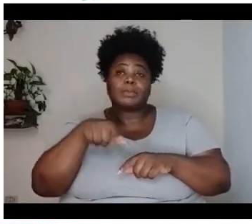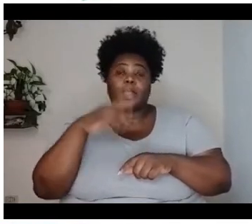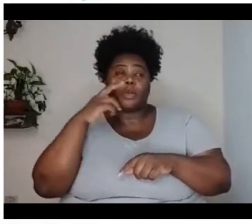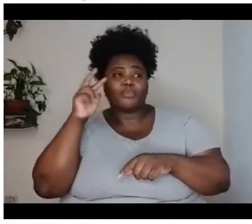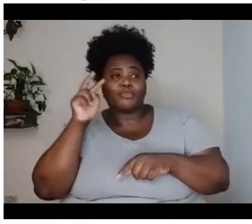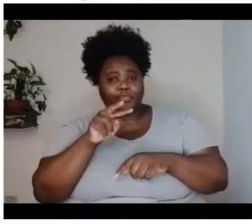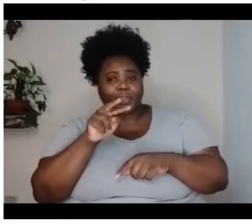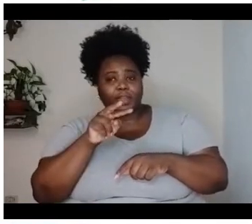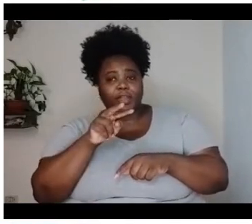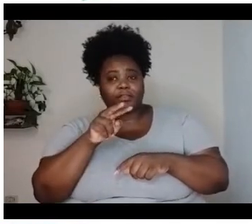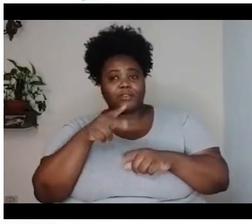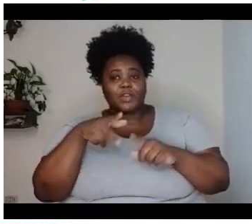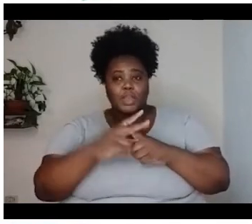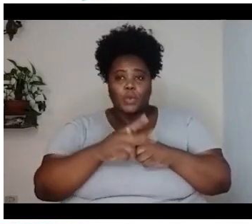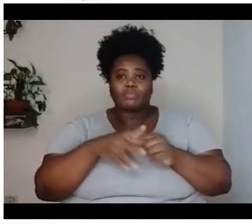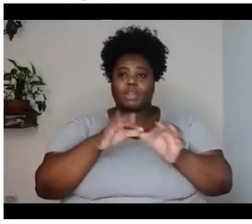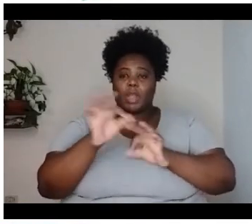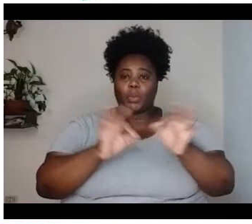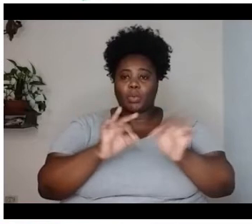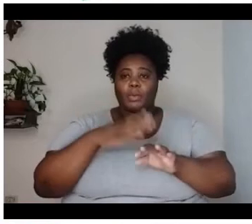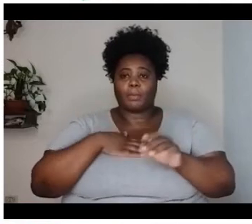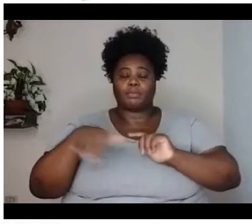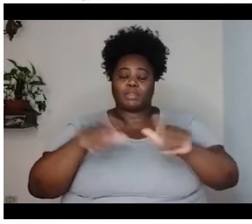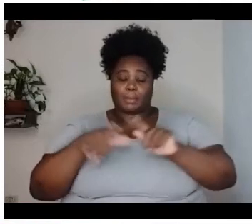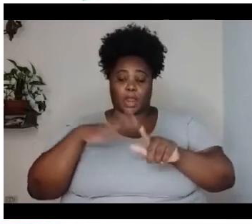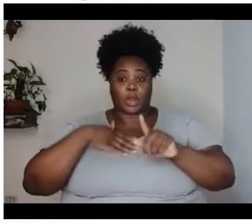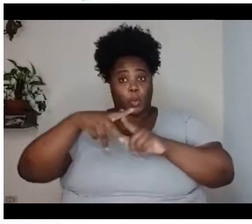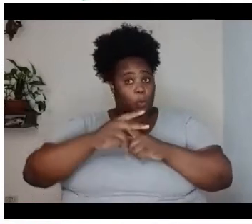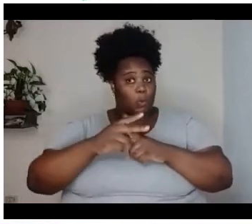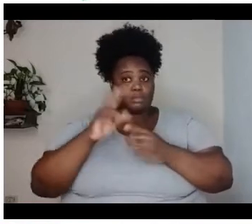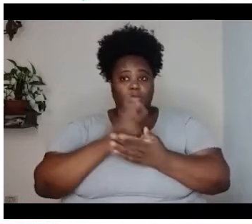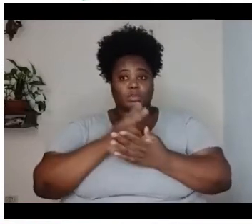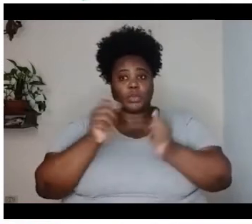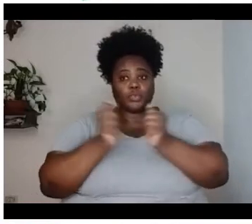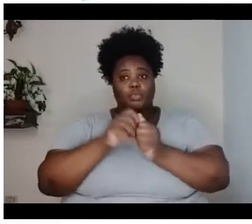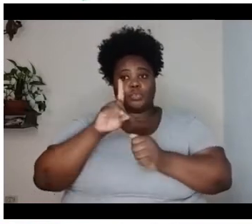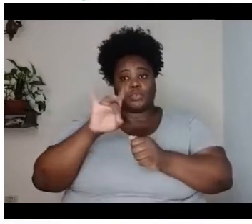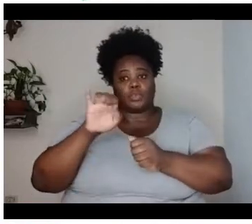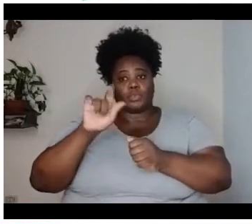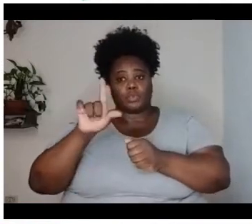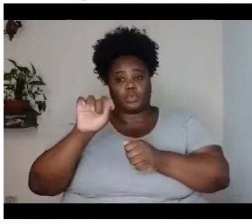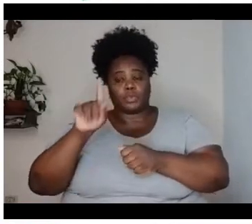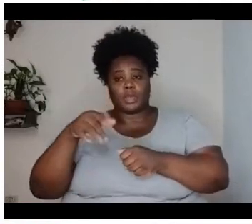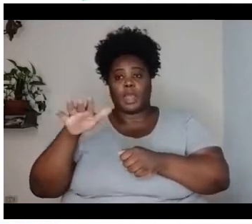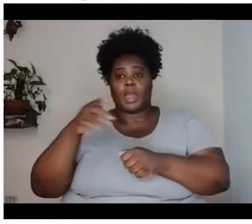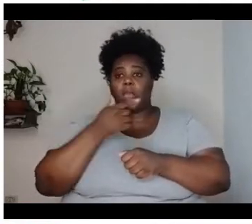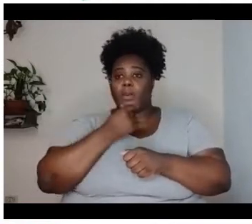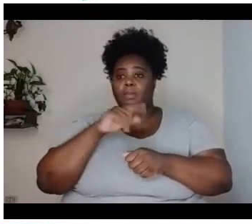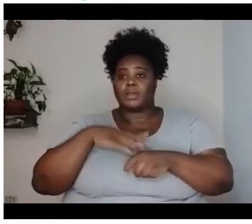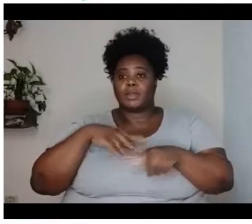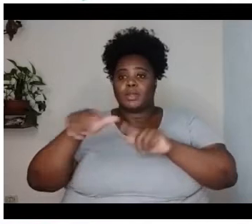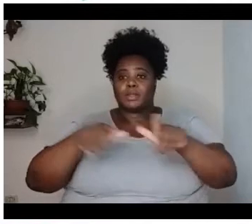fui editar, porque sou eu que edito os meus trabalhos, né? Junto com o Diego Feitosa, que é o rapaz que filma comigo, mas ele